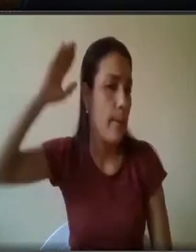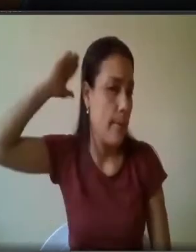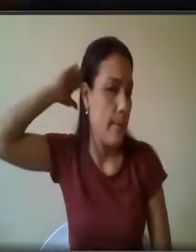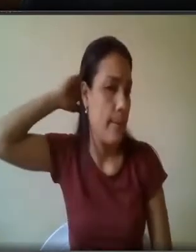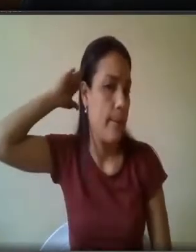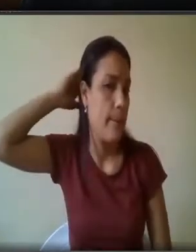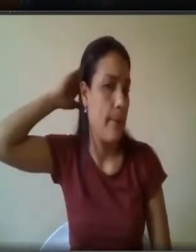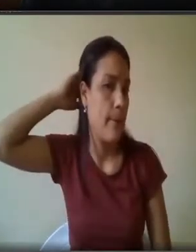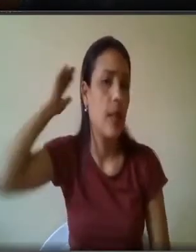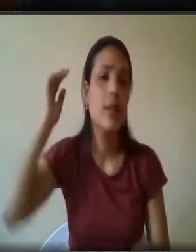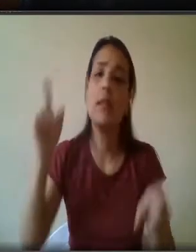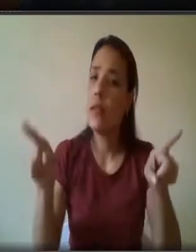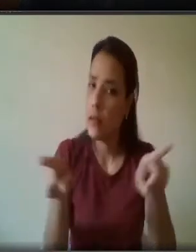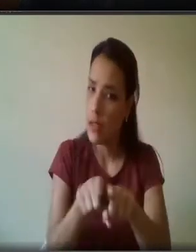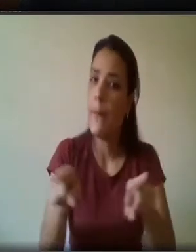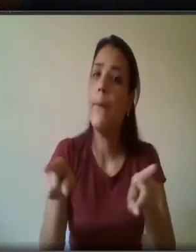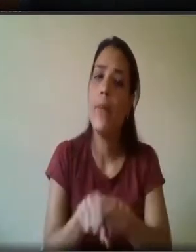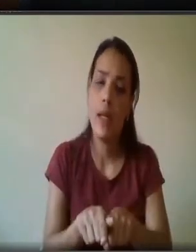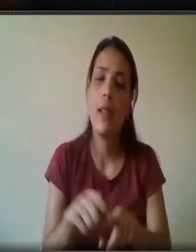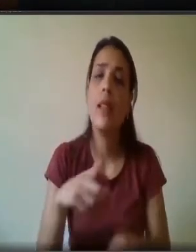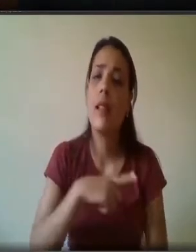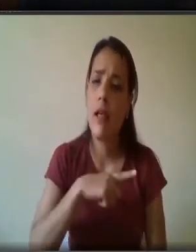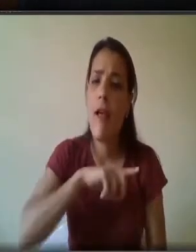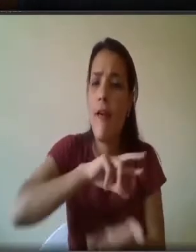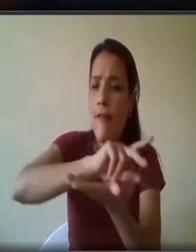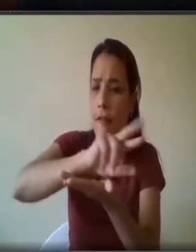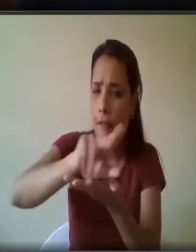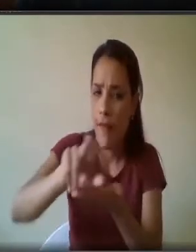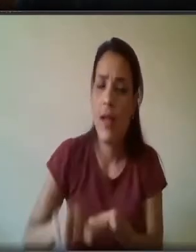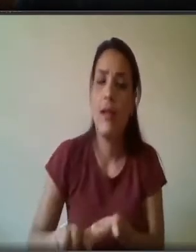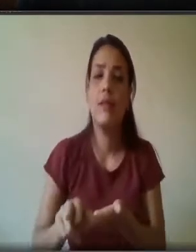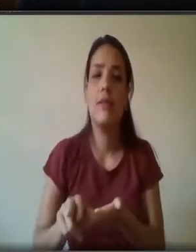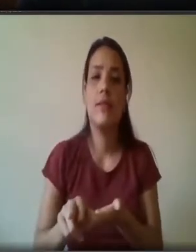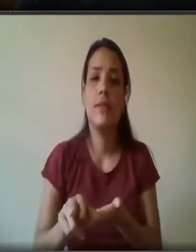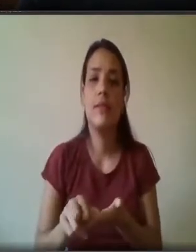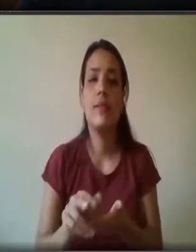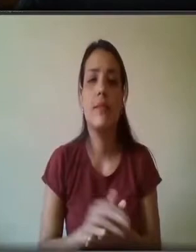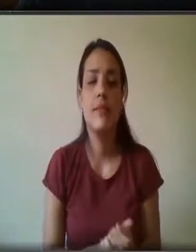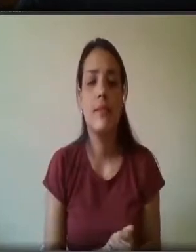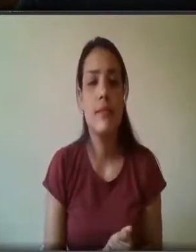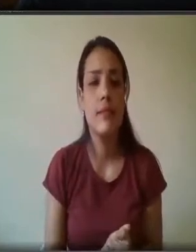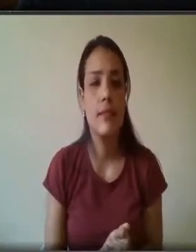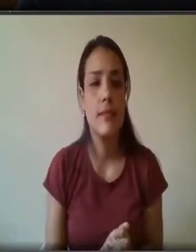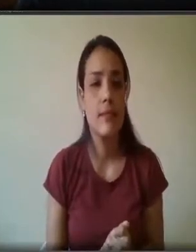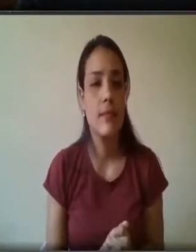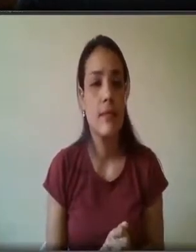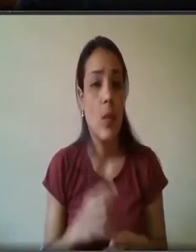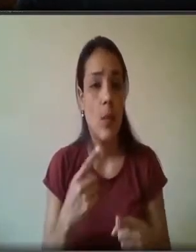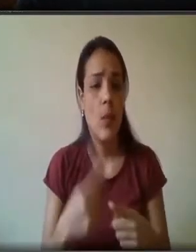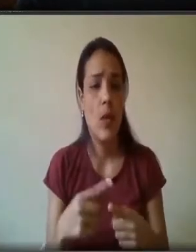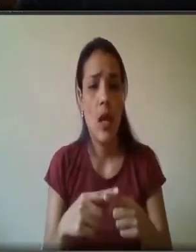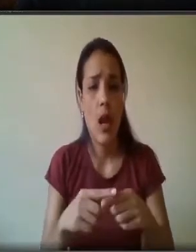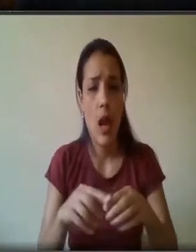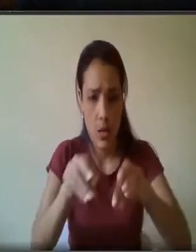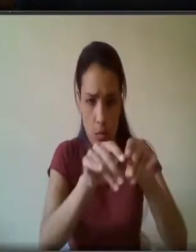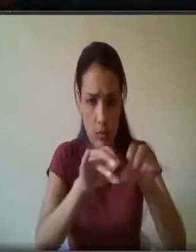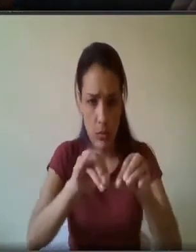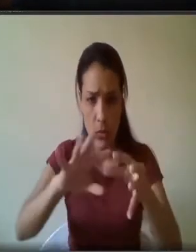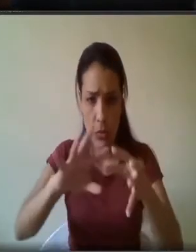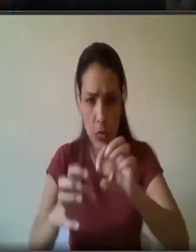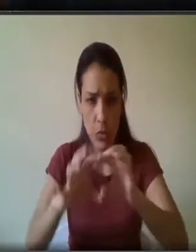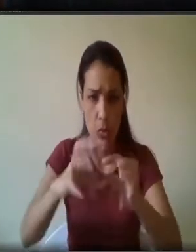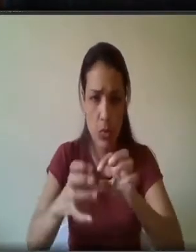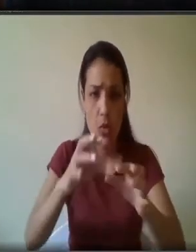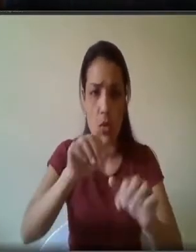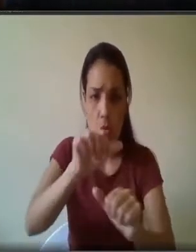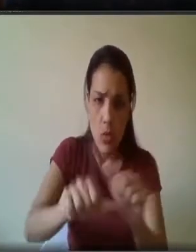de manganês do mundo? Por que você tem isso aí? Porque as formações são de epirogênese.